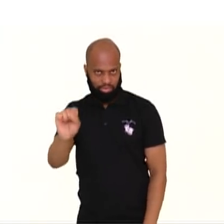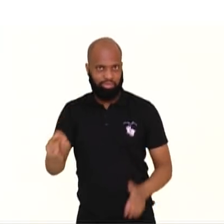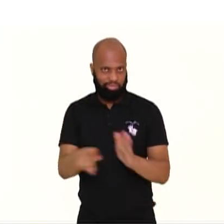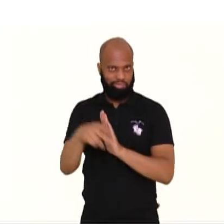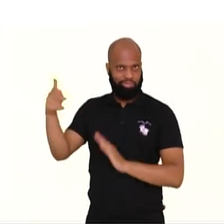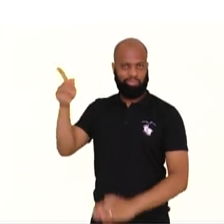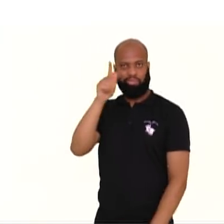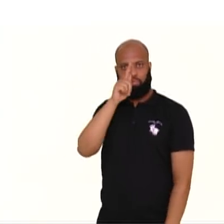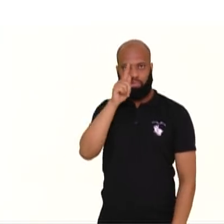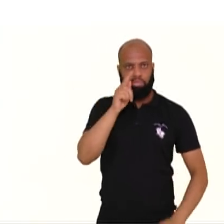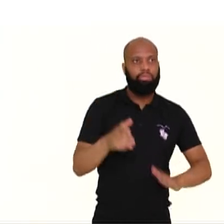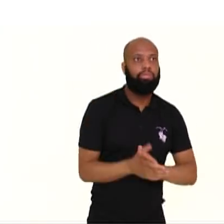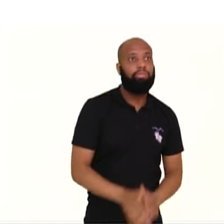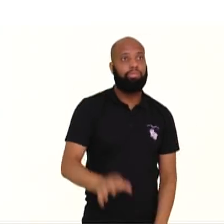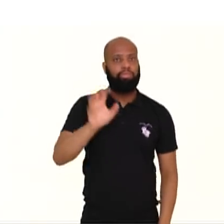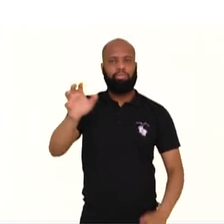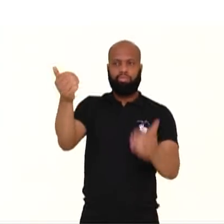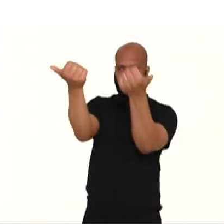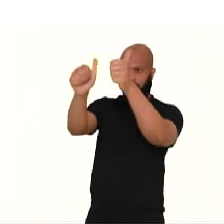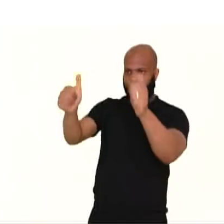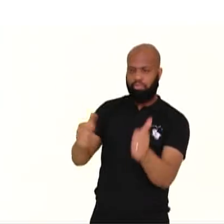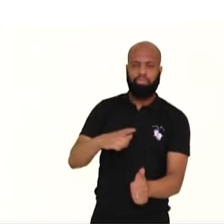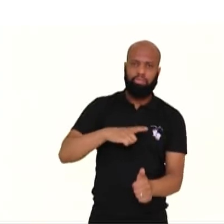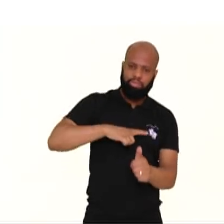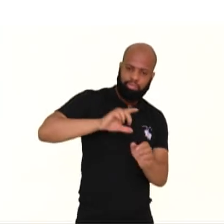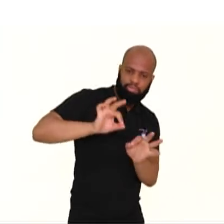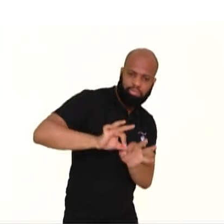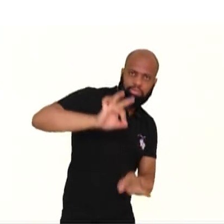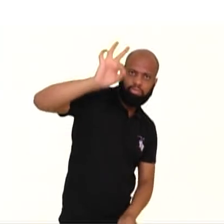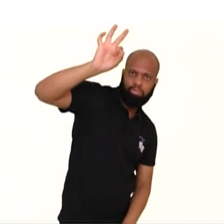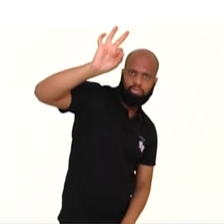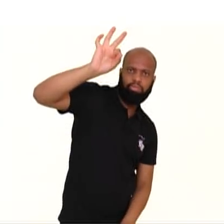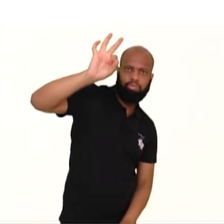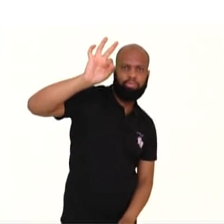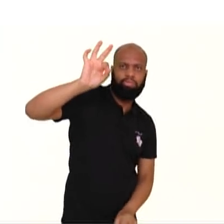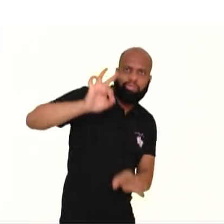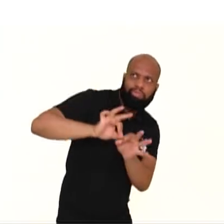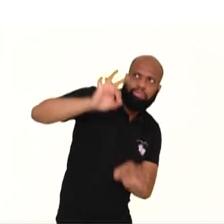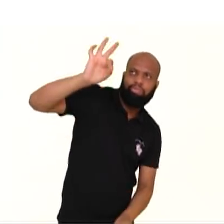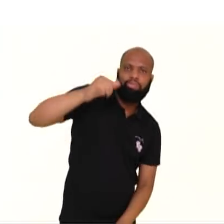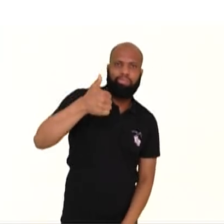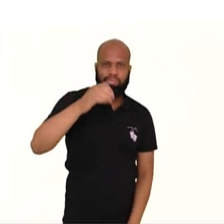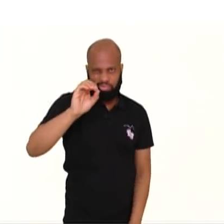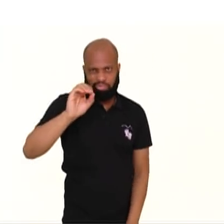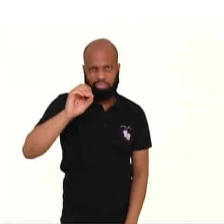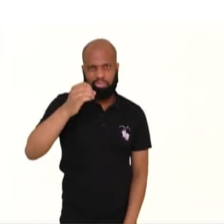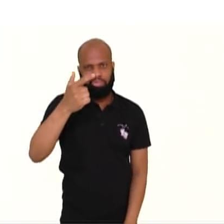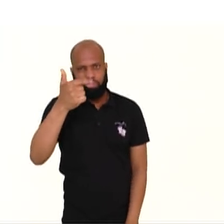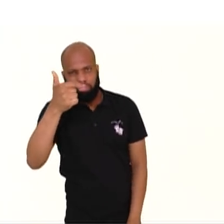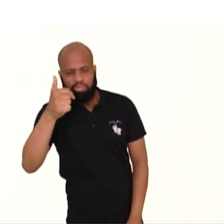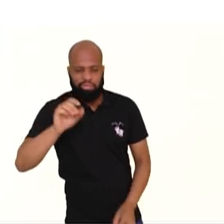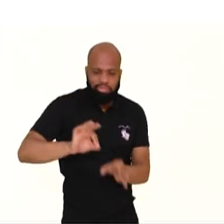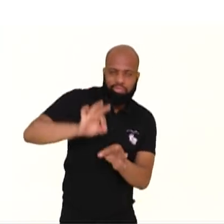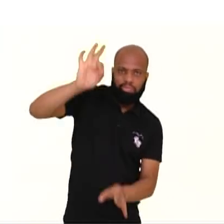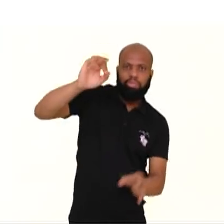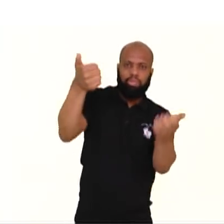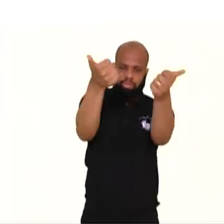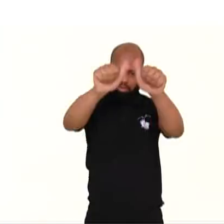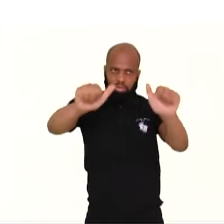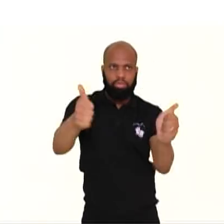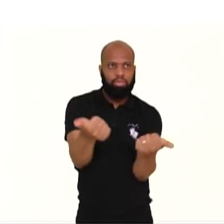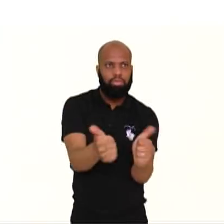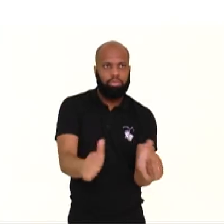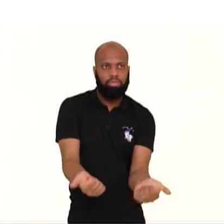deus grego. Esse monumento, que tinha cerca de 10 a 12 metros de altura, foi esculpido